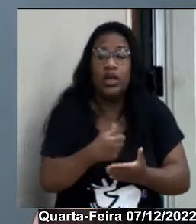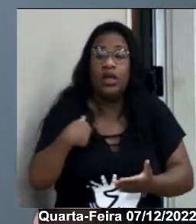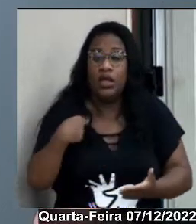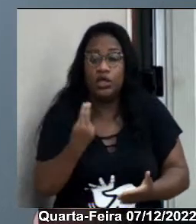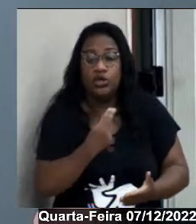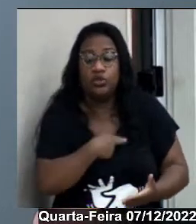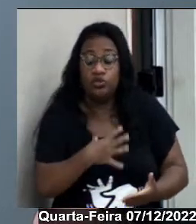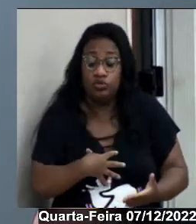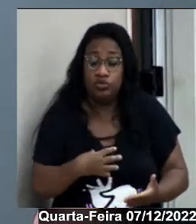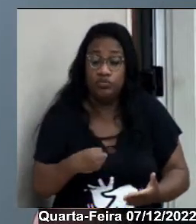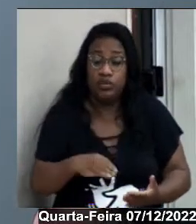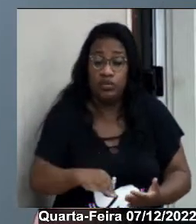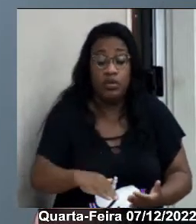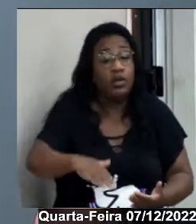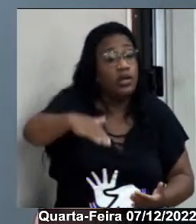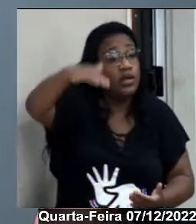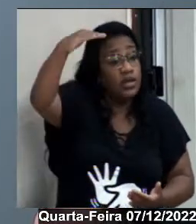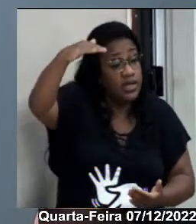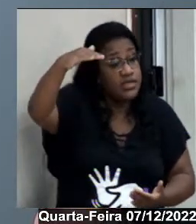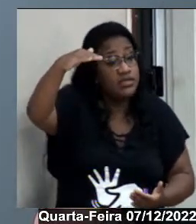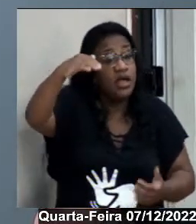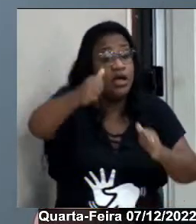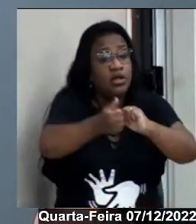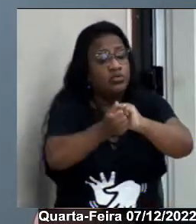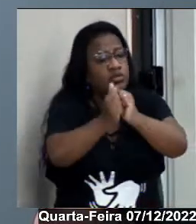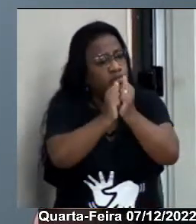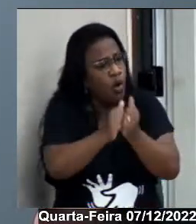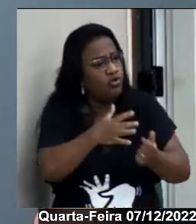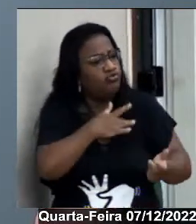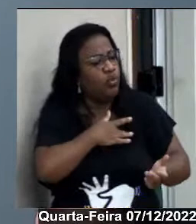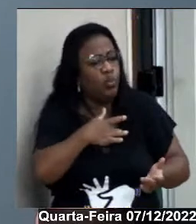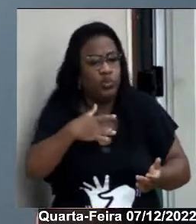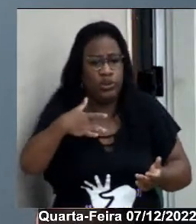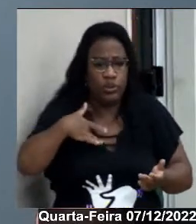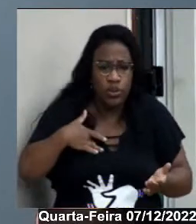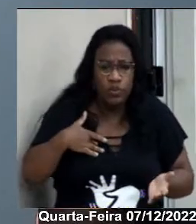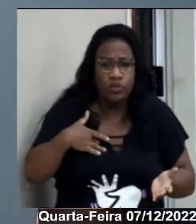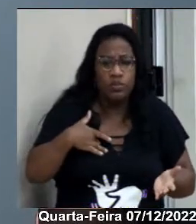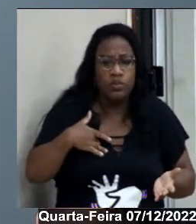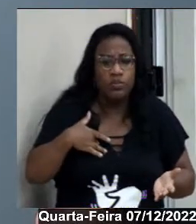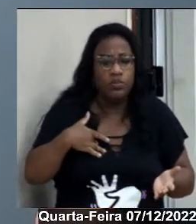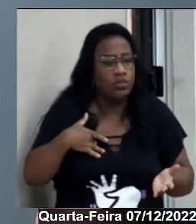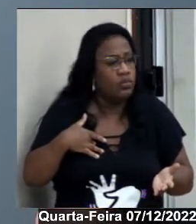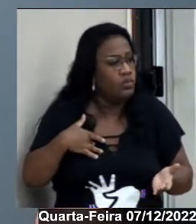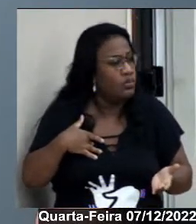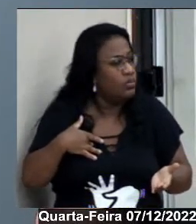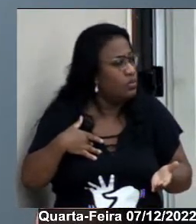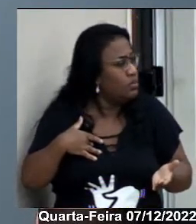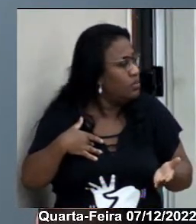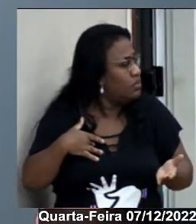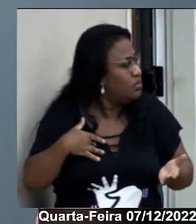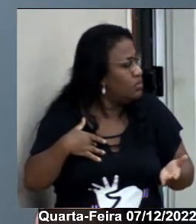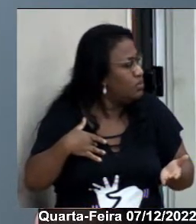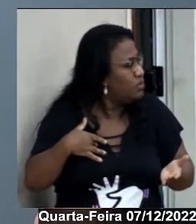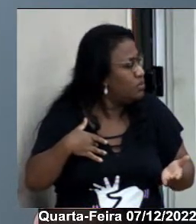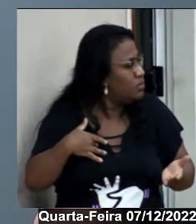filhos possam crescer num ambiente saudável de esporte. Além disso, nós fazemos ações sociais. Perdão, professor, para